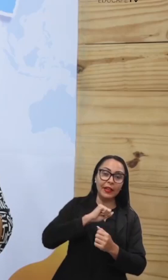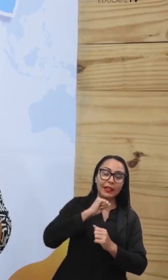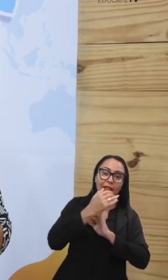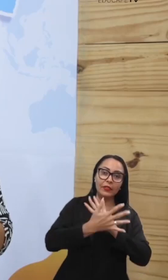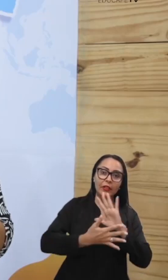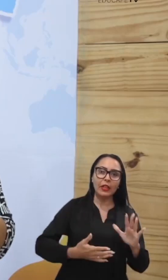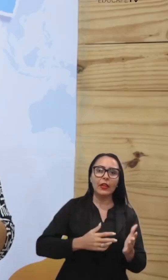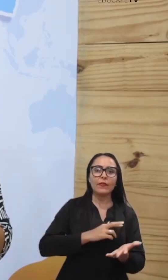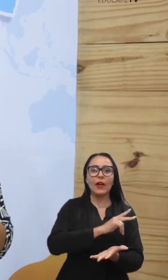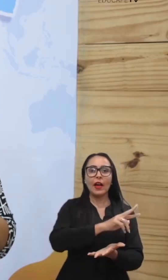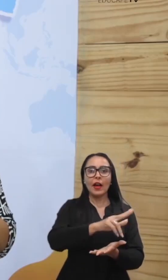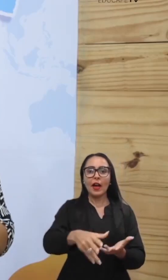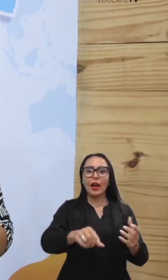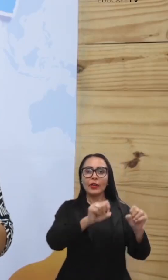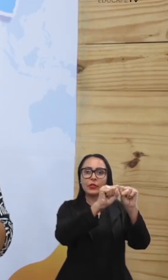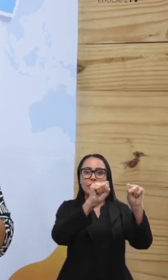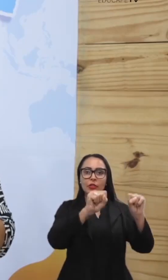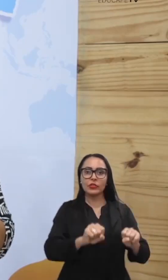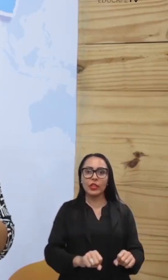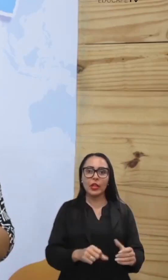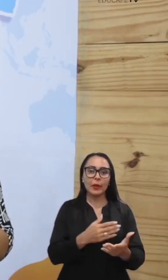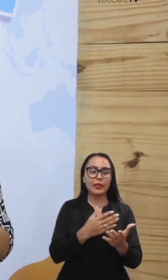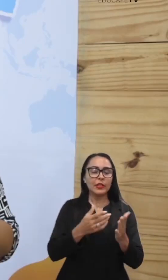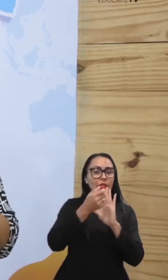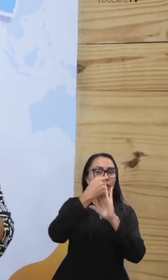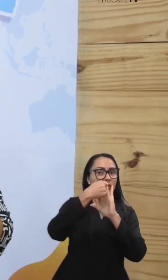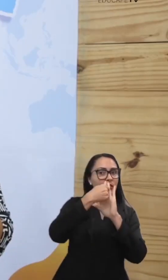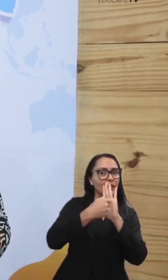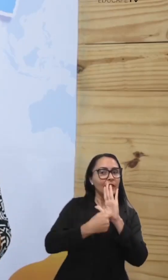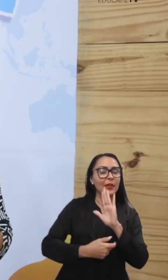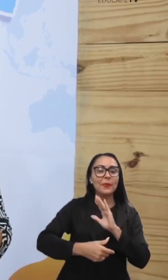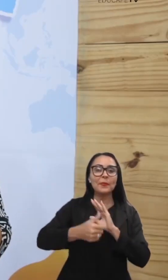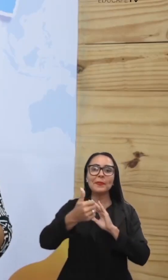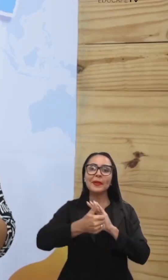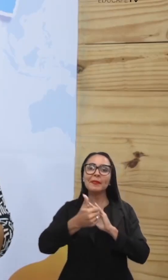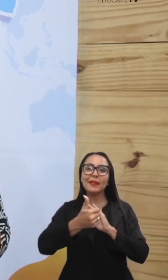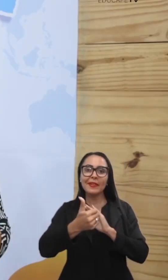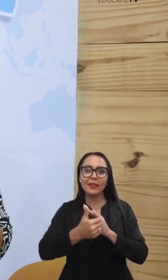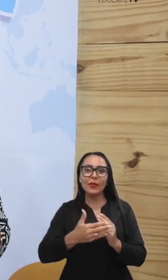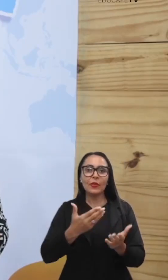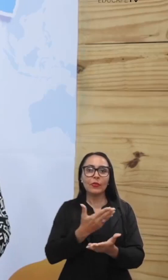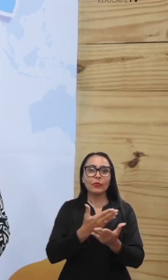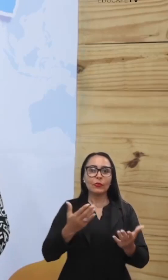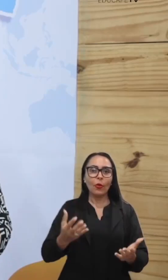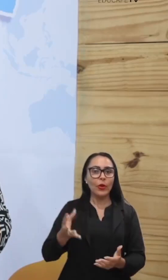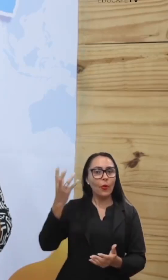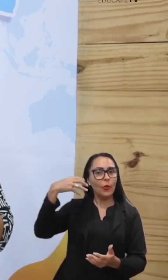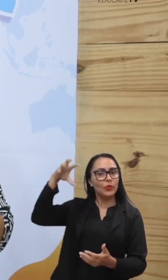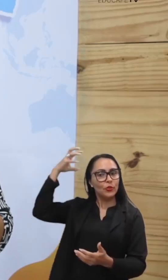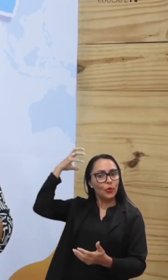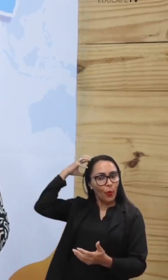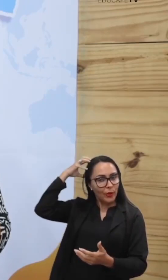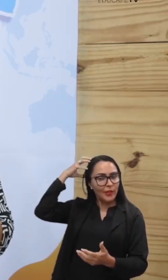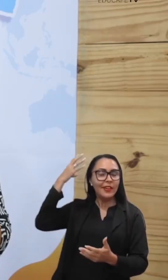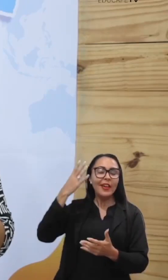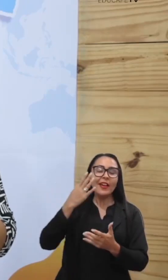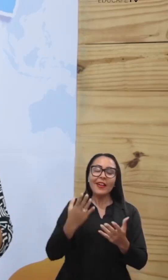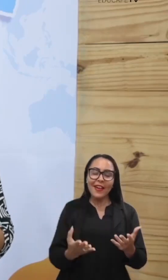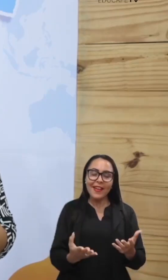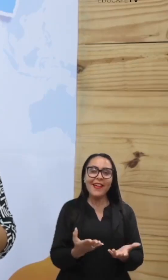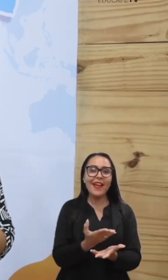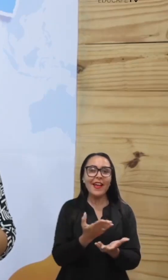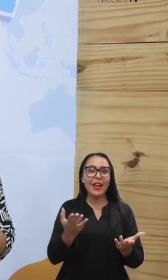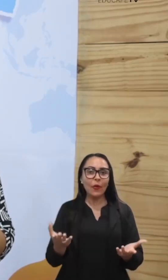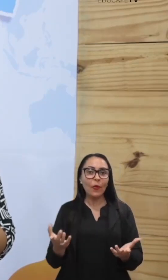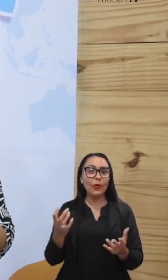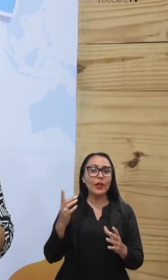apresenta inúmeros sistemas de notação de escrita. O primeiro deles foi com William Stokely, que é reconhecido pela